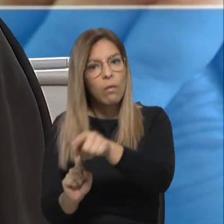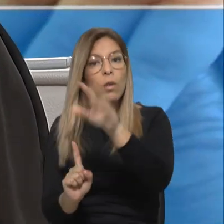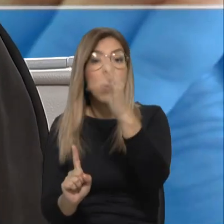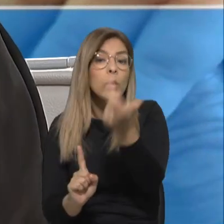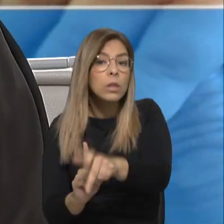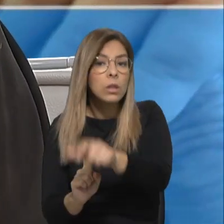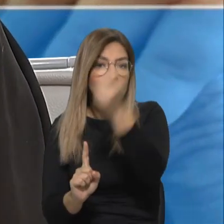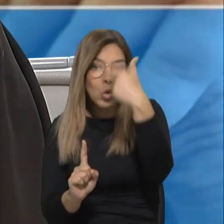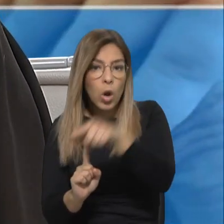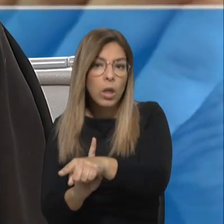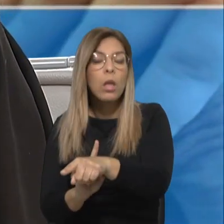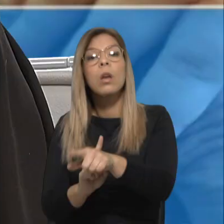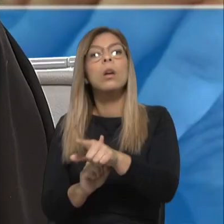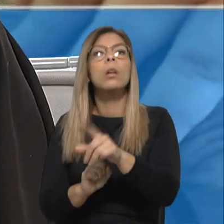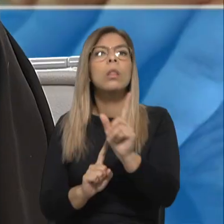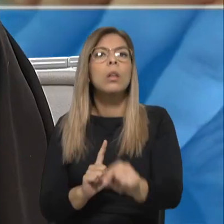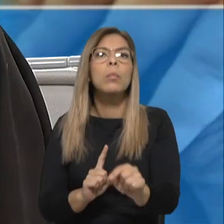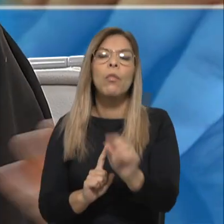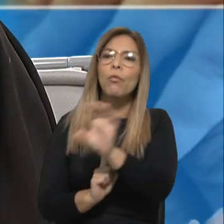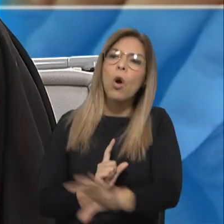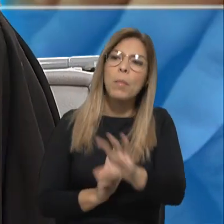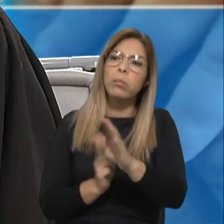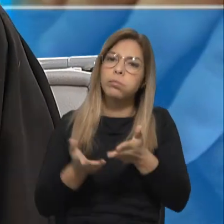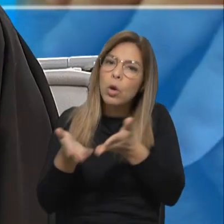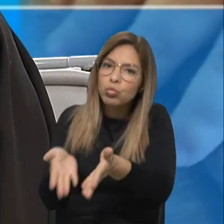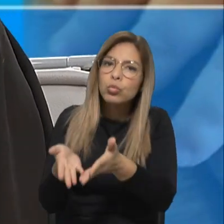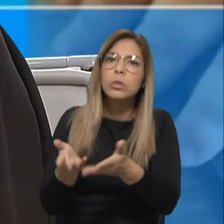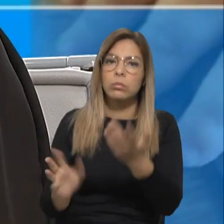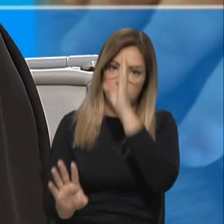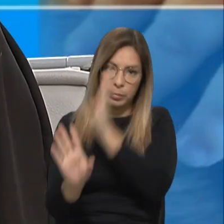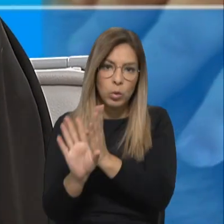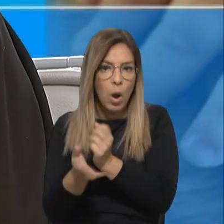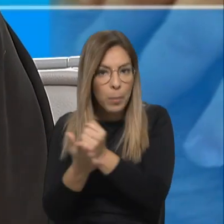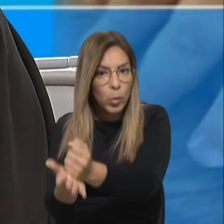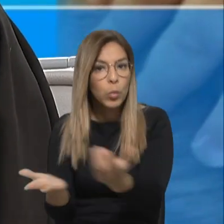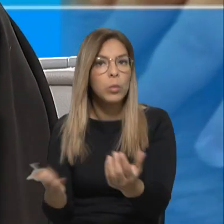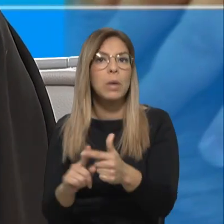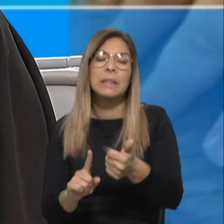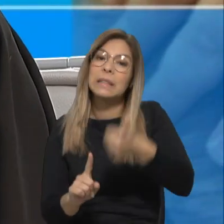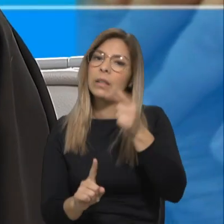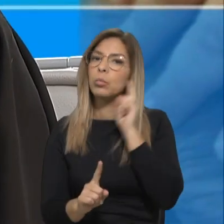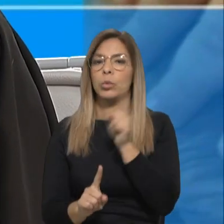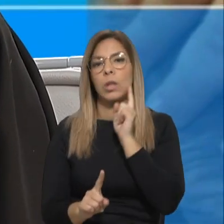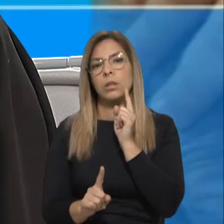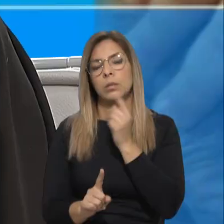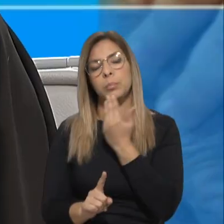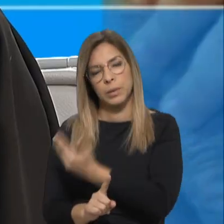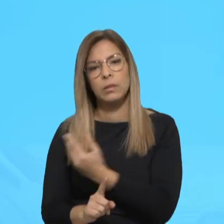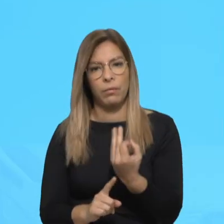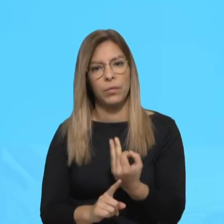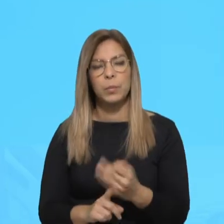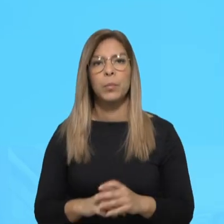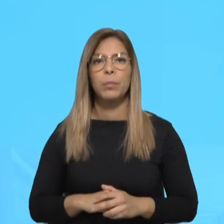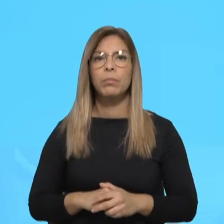e que depois até têm outro tipo de processos de ajuda, nomeadamente apoio psicológico, que é de facto o apoio que é mais solicitado. Estão em curso também